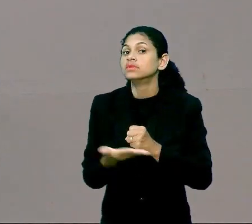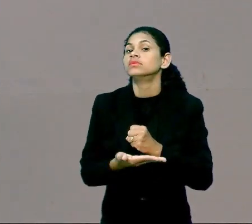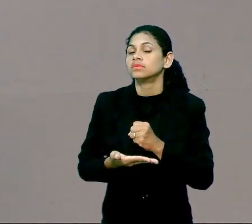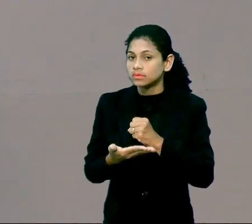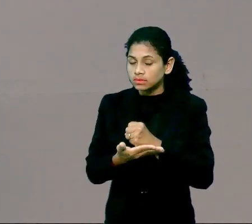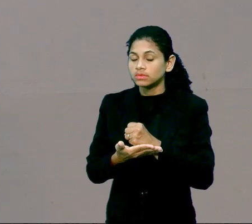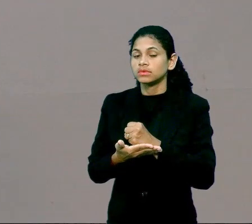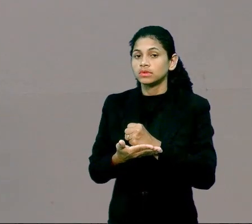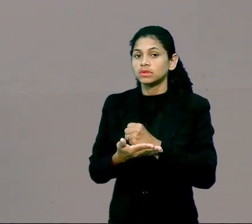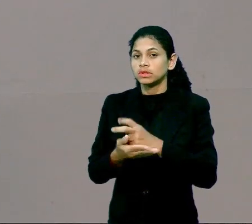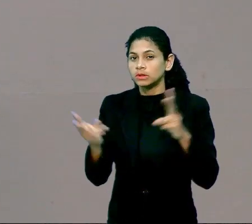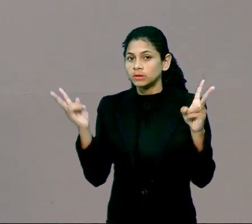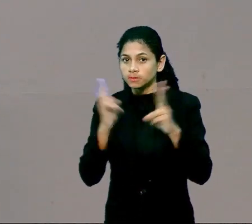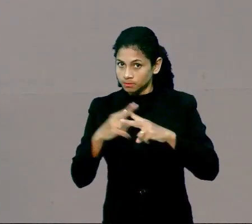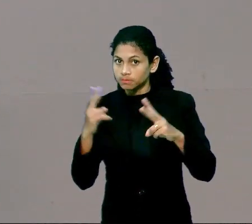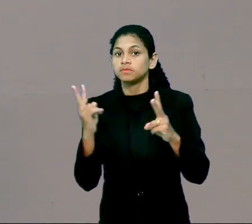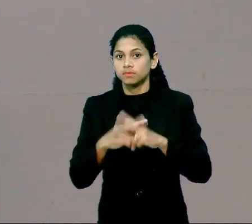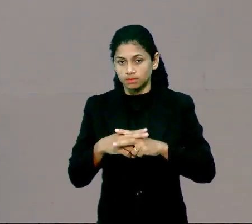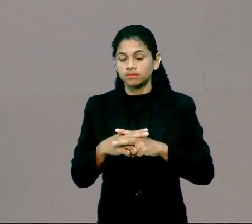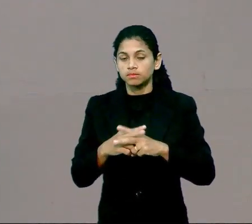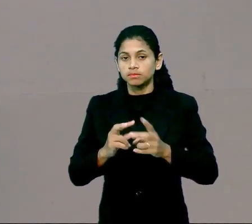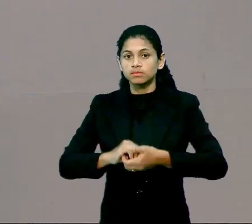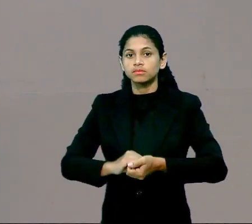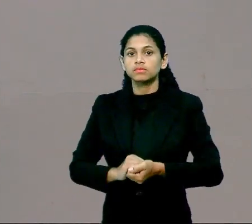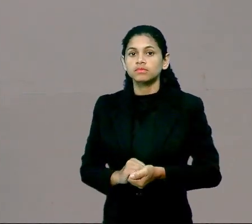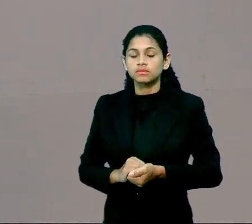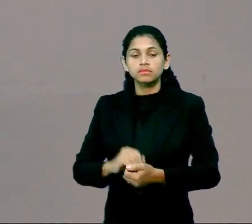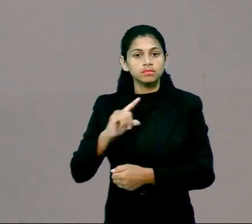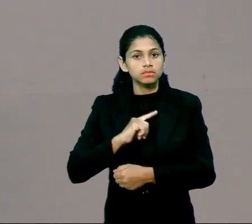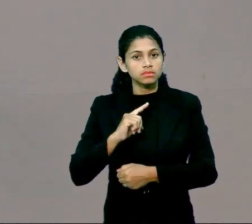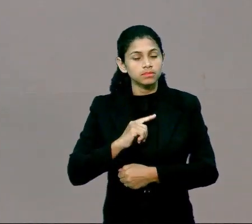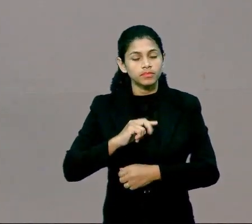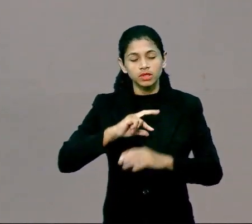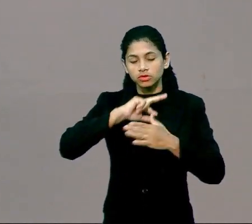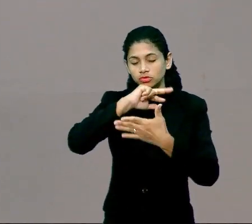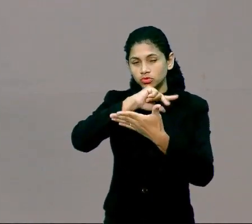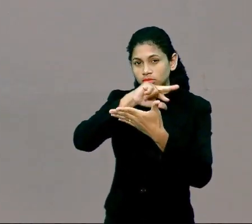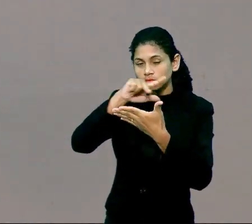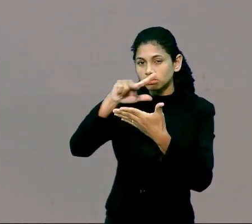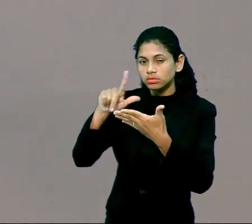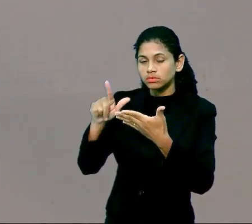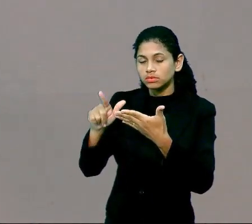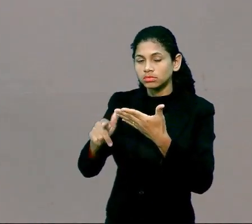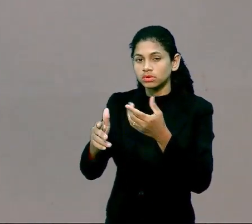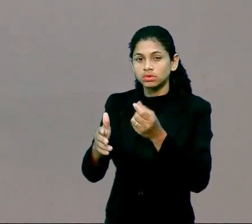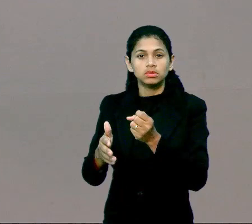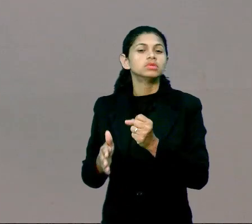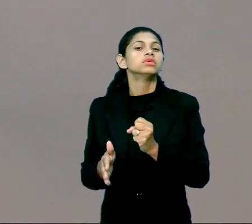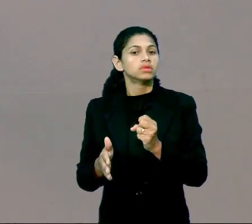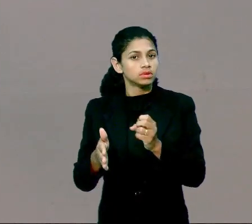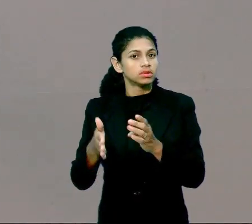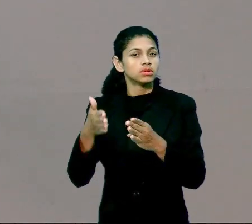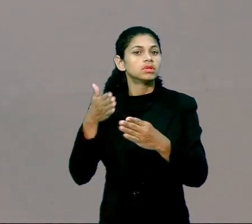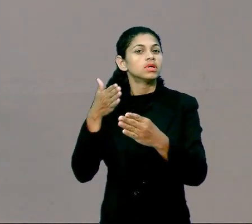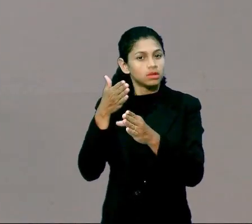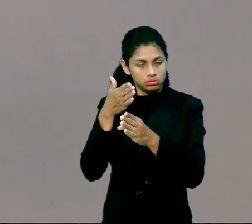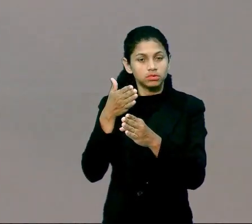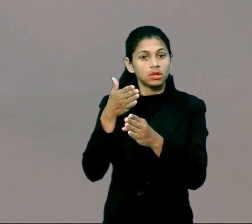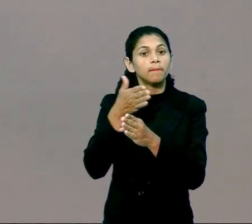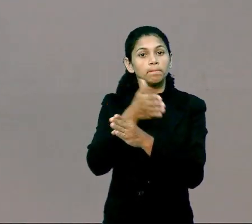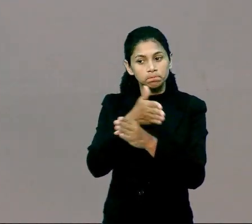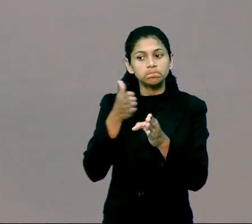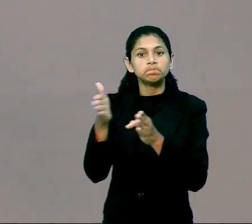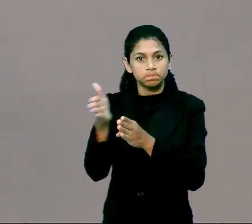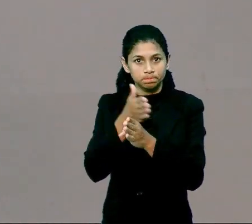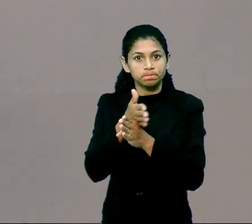ser tido de qual forma? Com essa diversidade de modalidades. A gente sabe que existe karatê, capoeira, judô, e aí esse mix